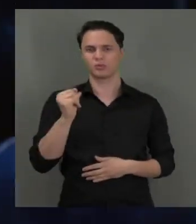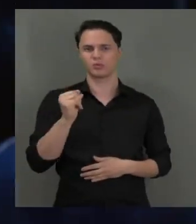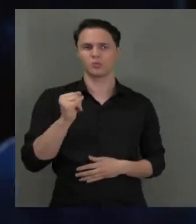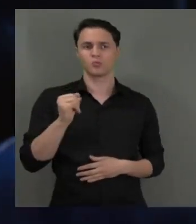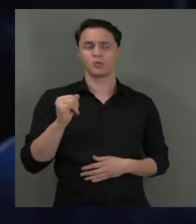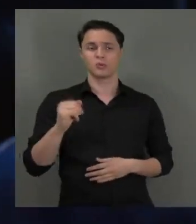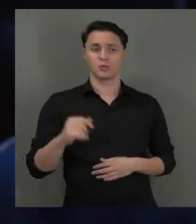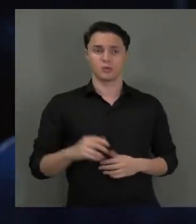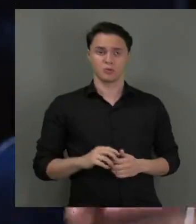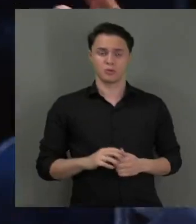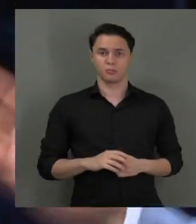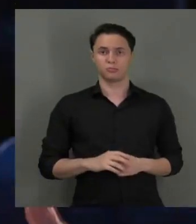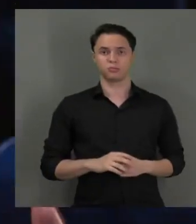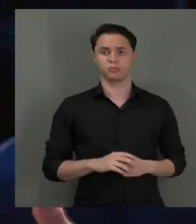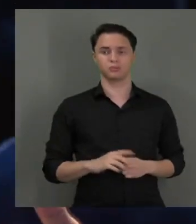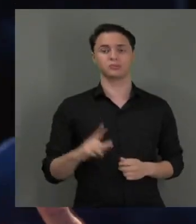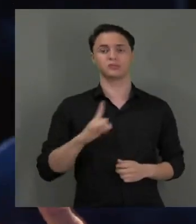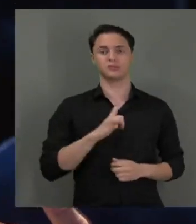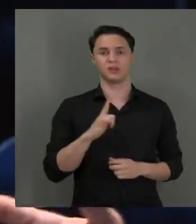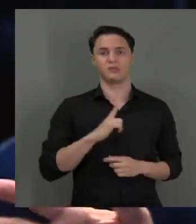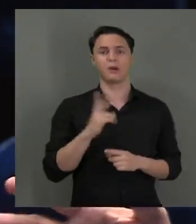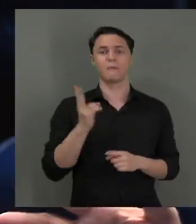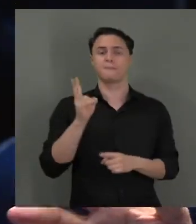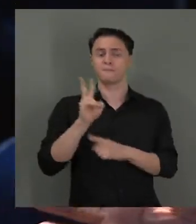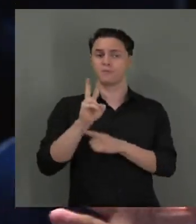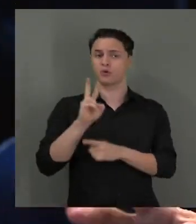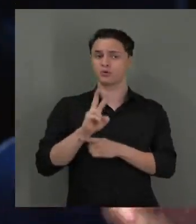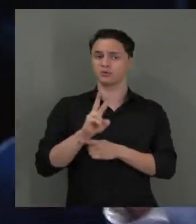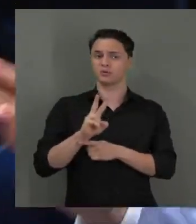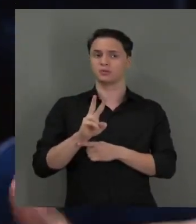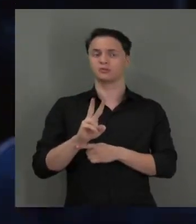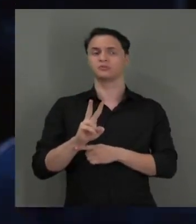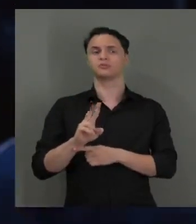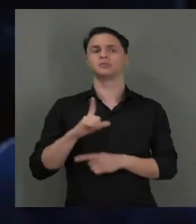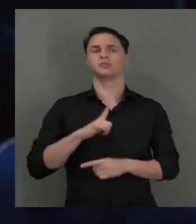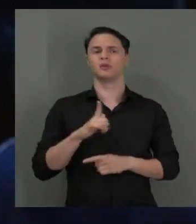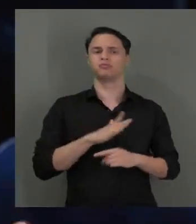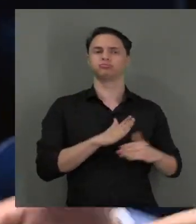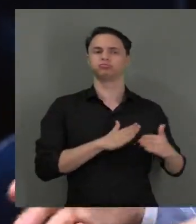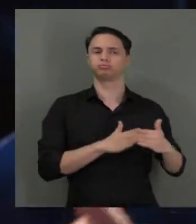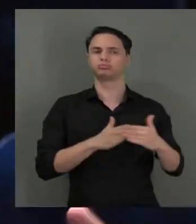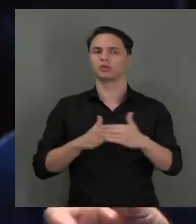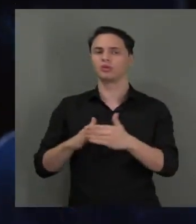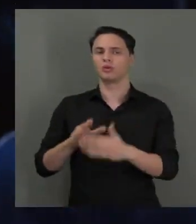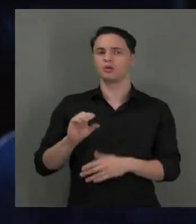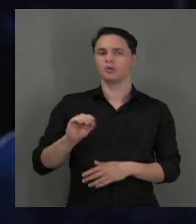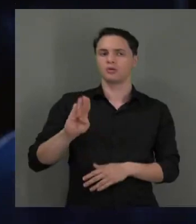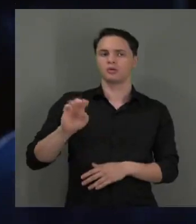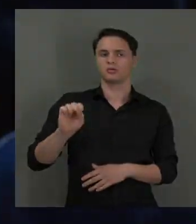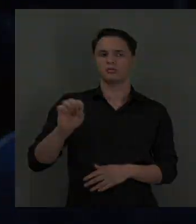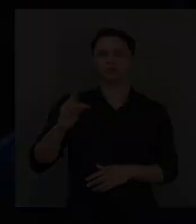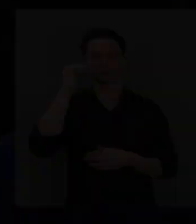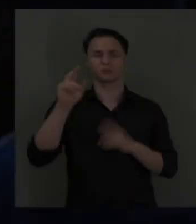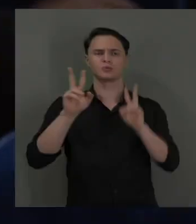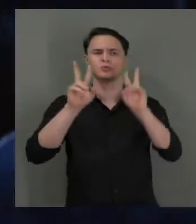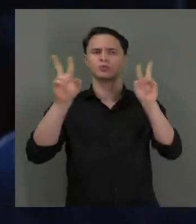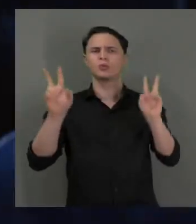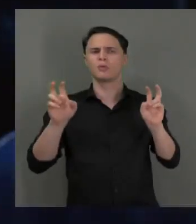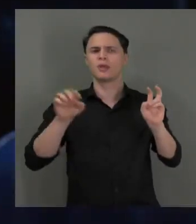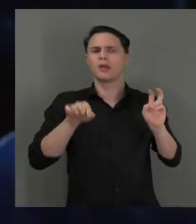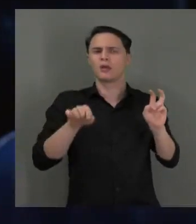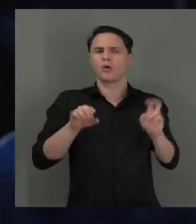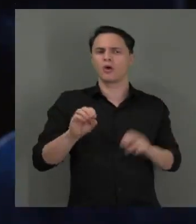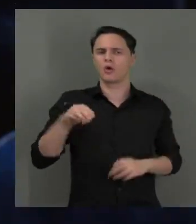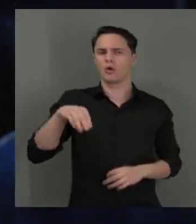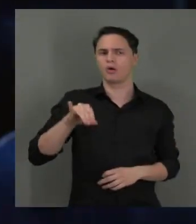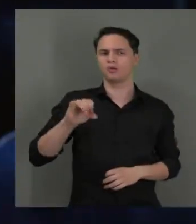de proteção, de obstrução à legítima investigação. A todo